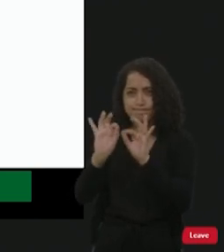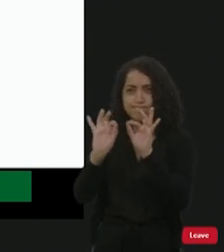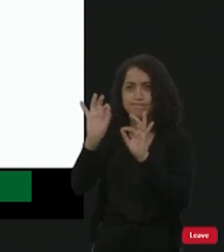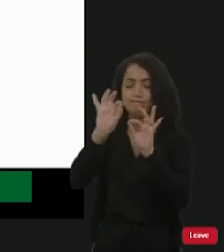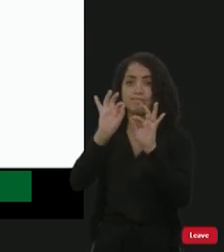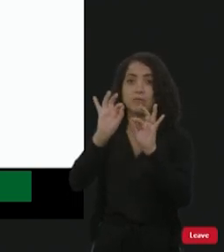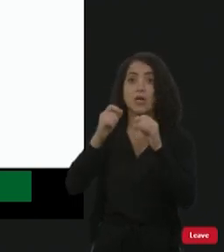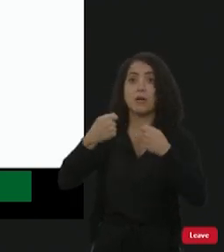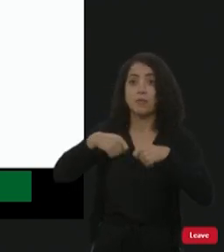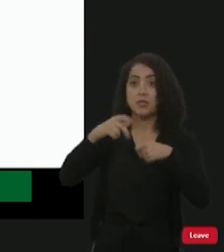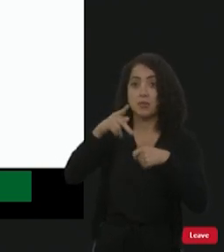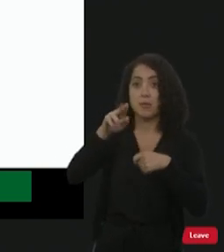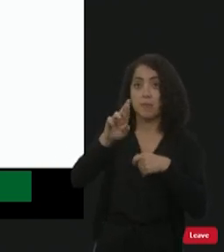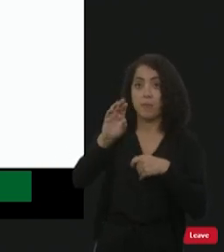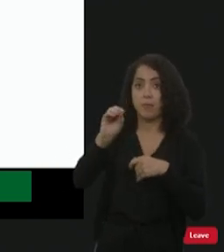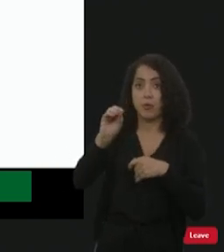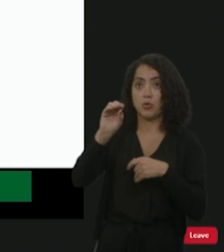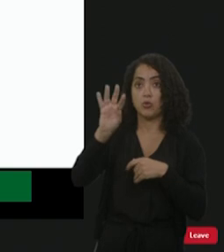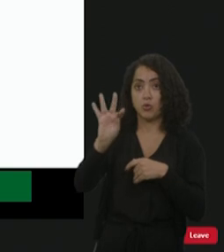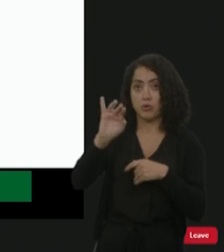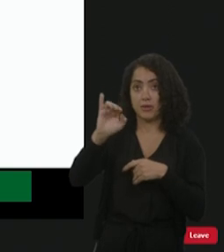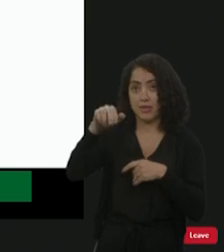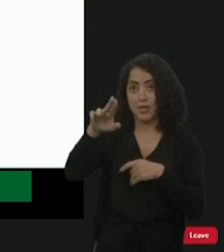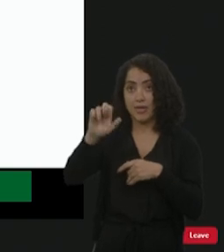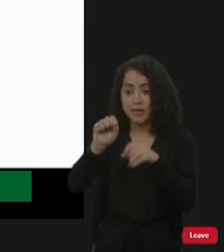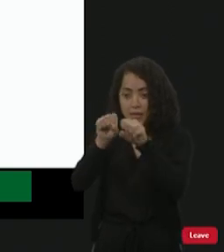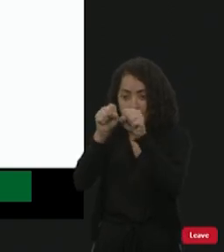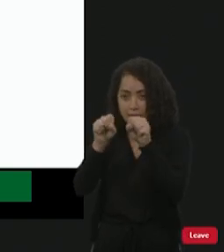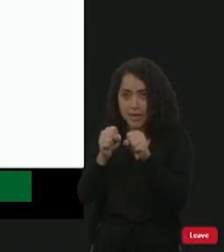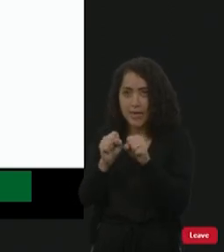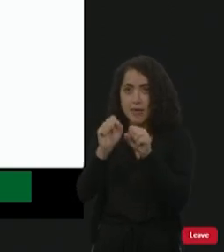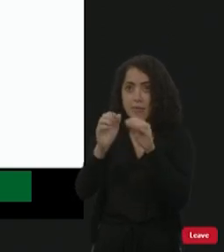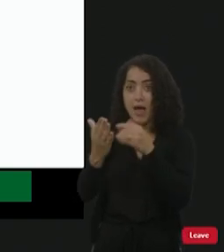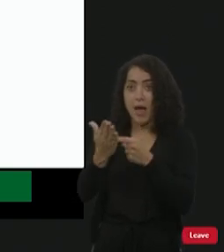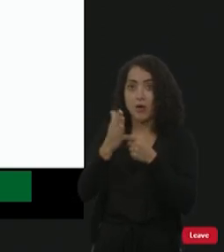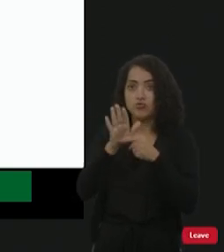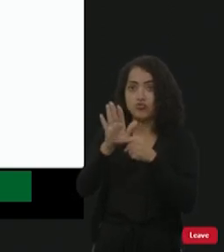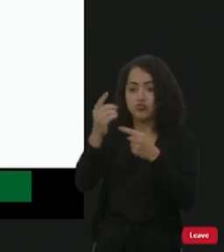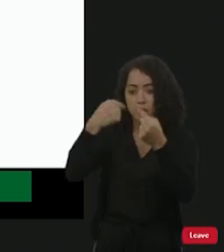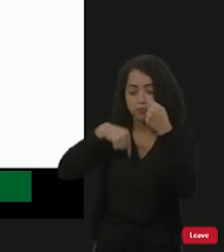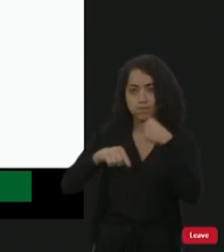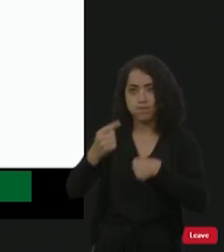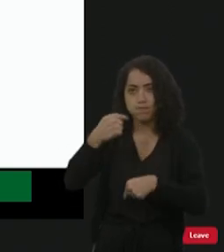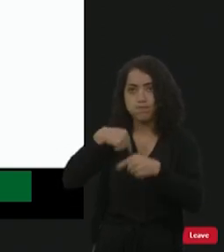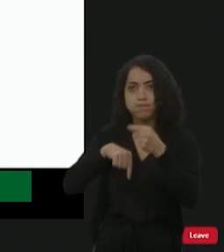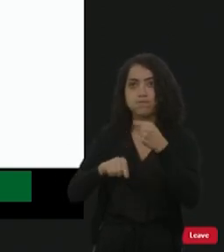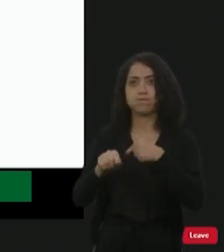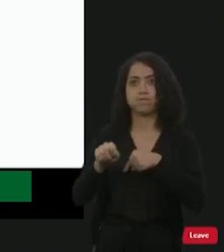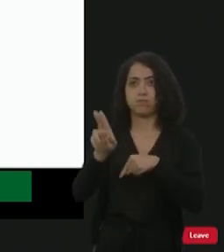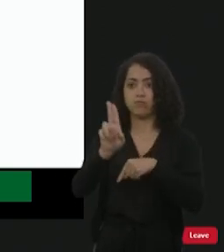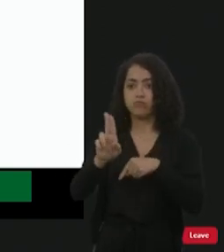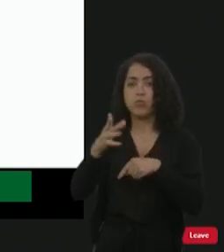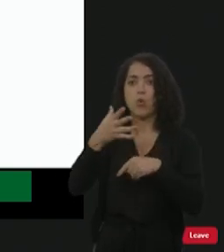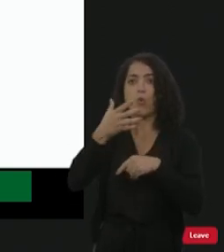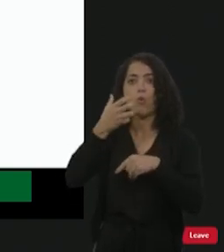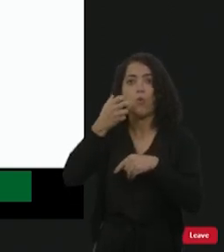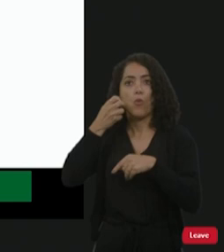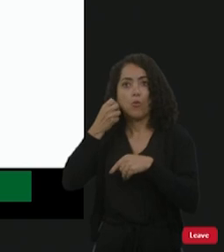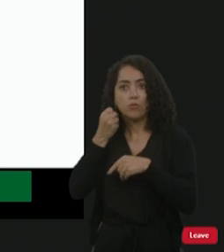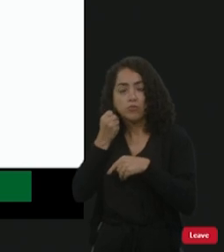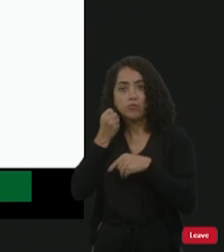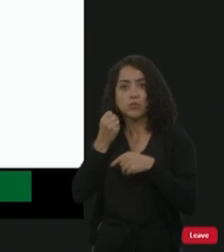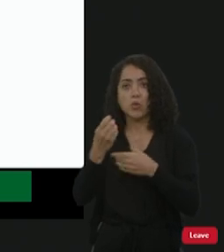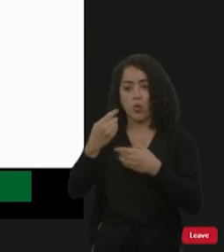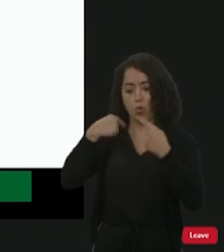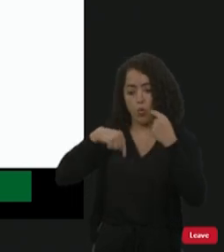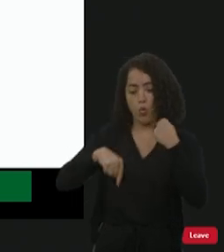uma proteína, que a gente chama de enzima, que tem que quebrar essas partículas grandes. Uma parte daquilo eu vou absorver, né, para o